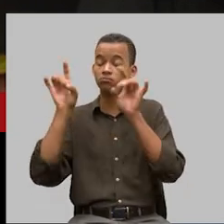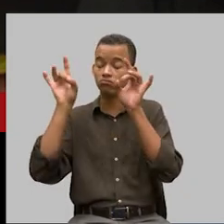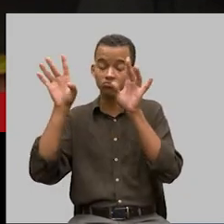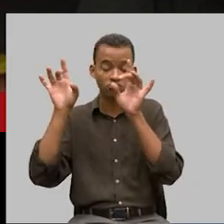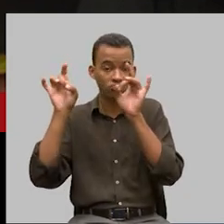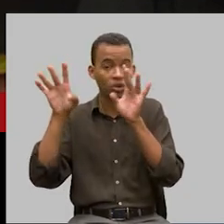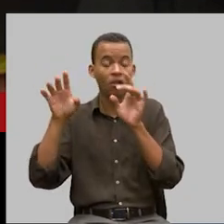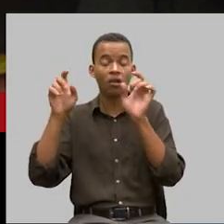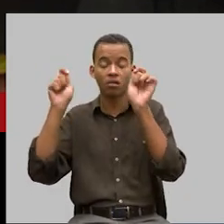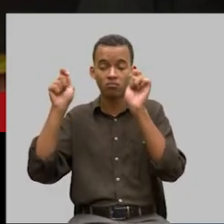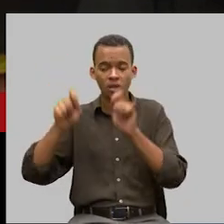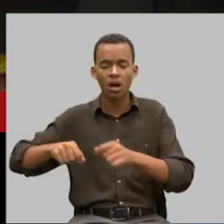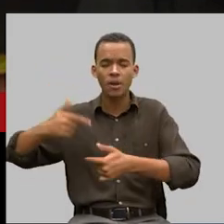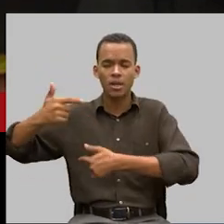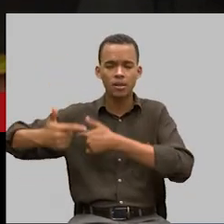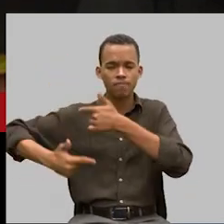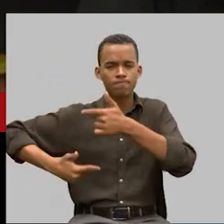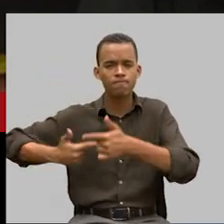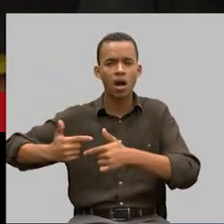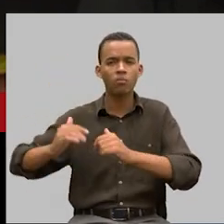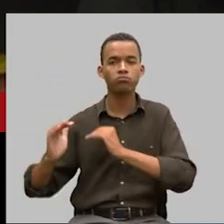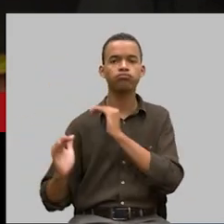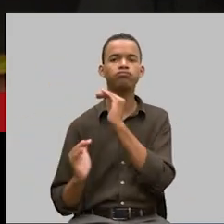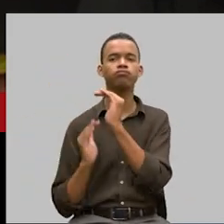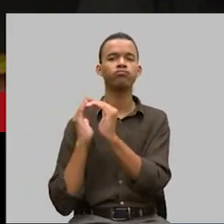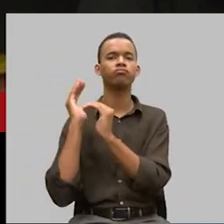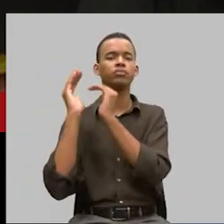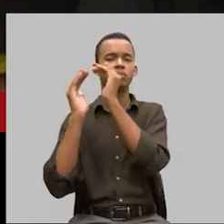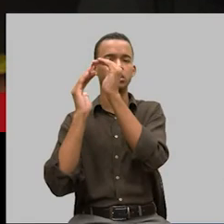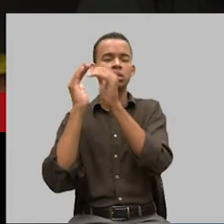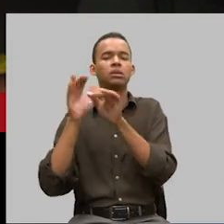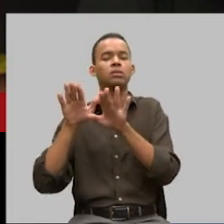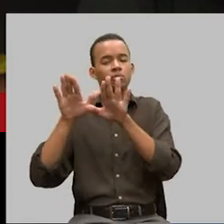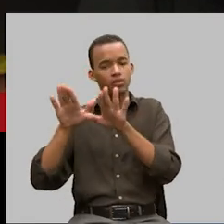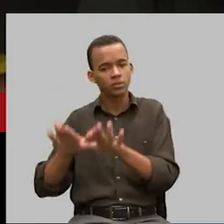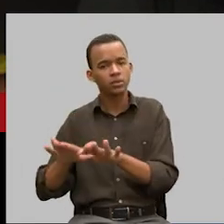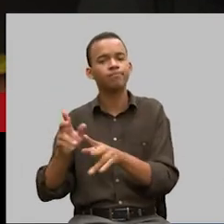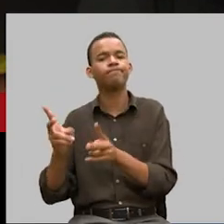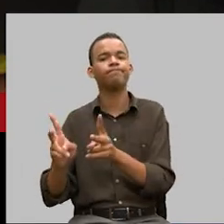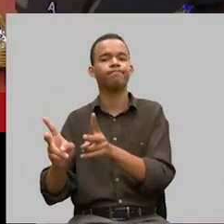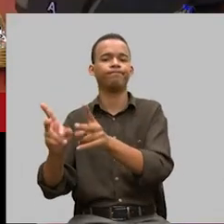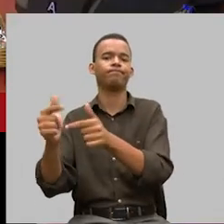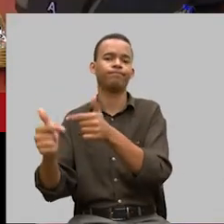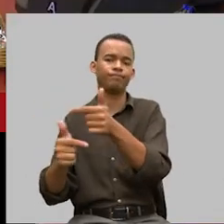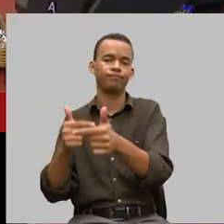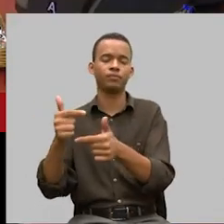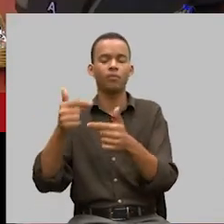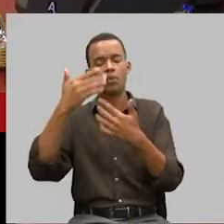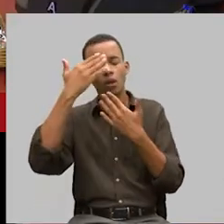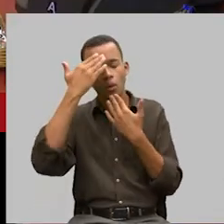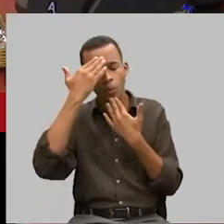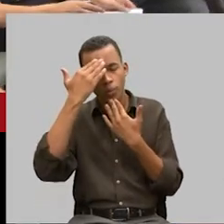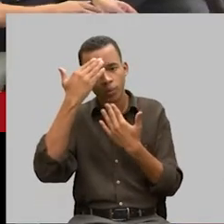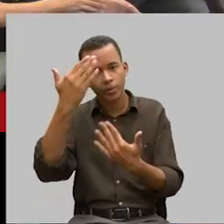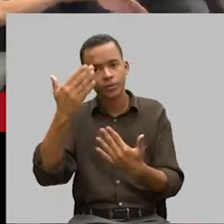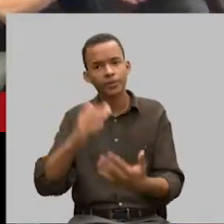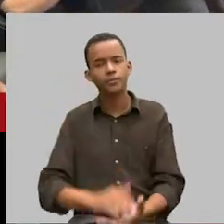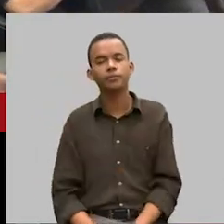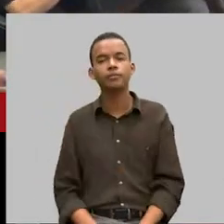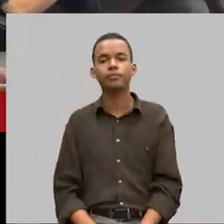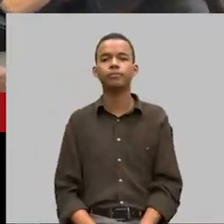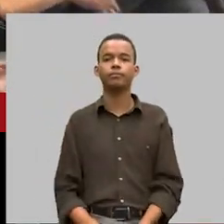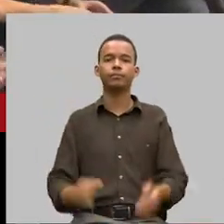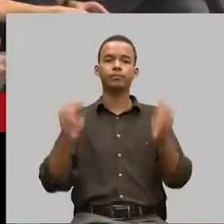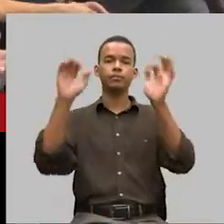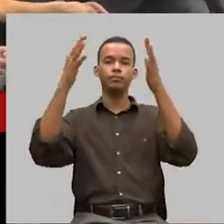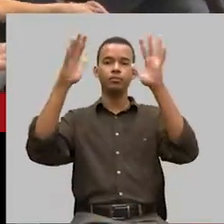ele se desenvolver e ter dignidade e permanecer no campo Muito obrigado muito obrigado Rogério